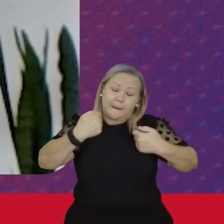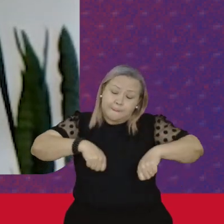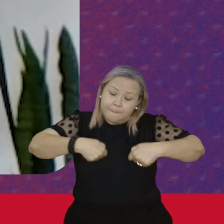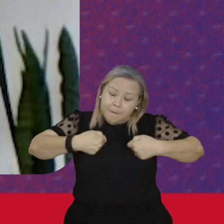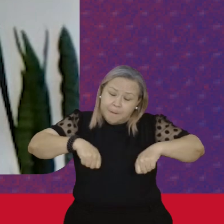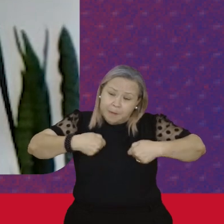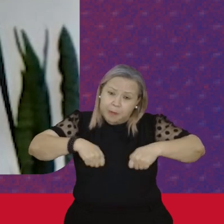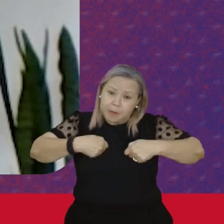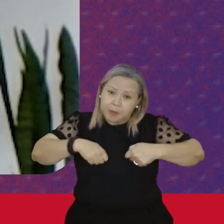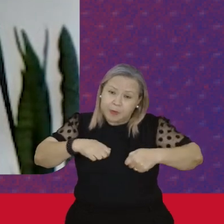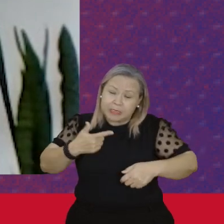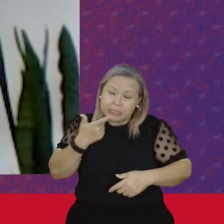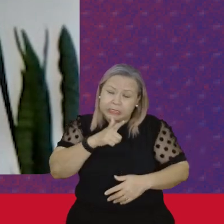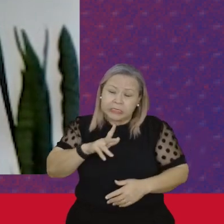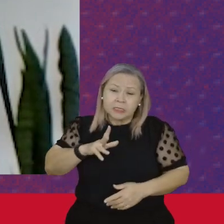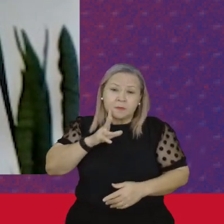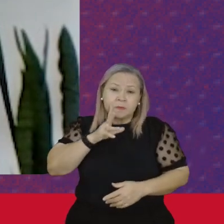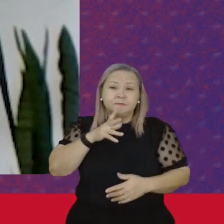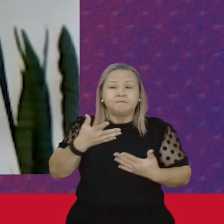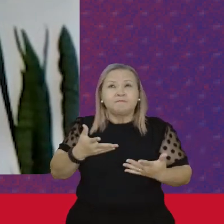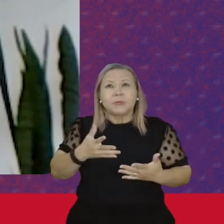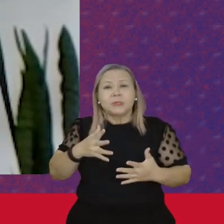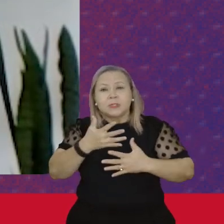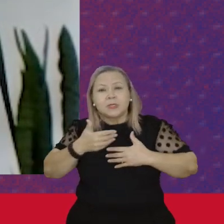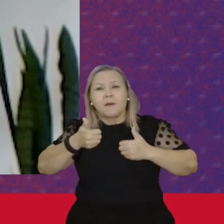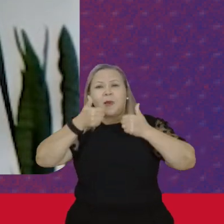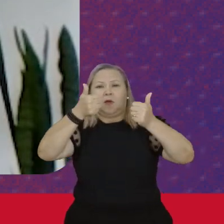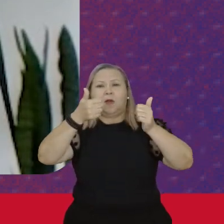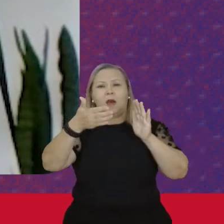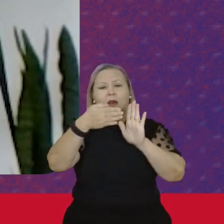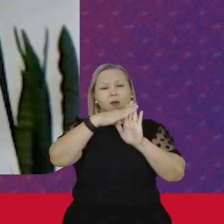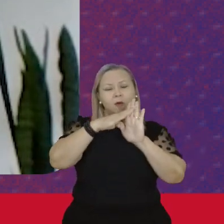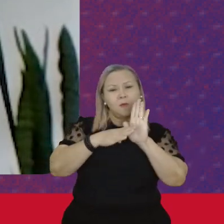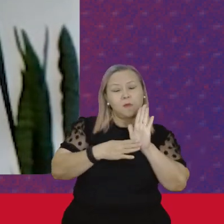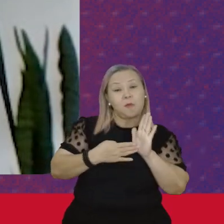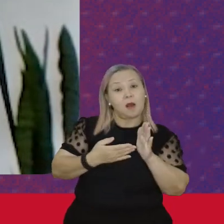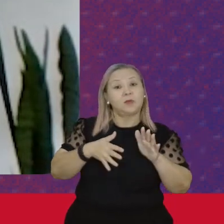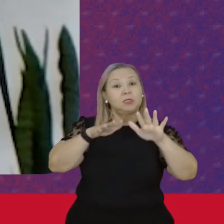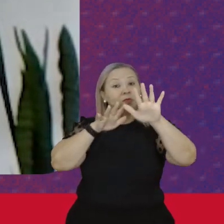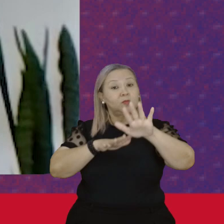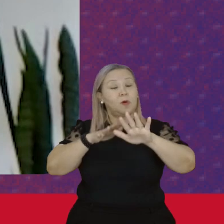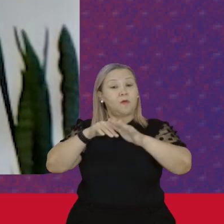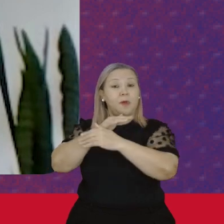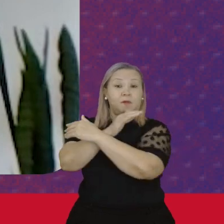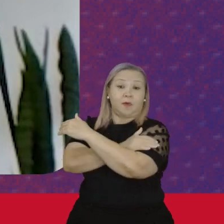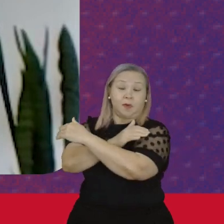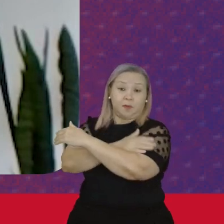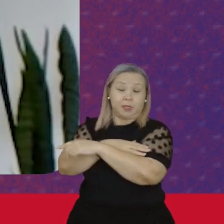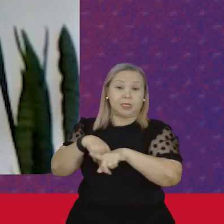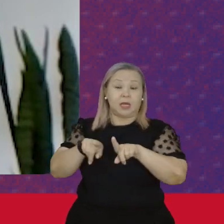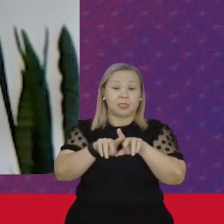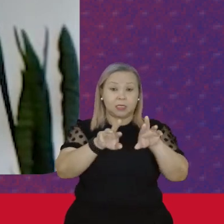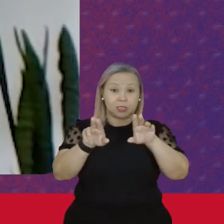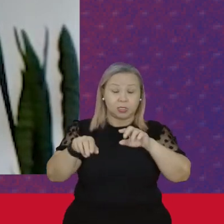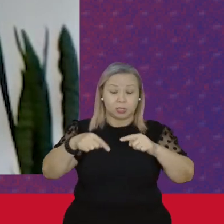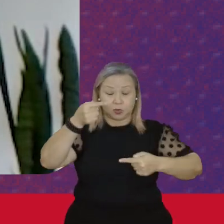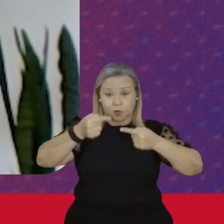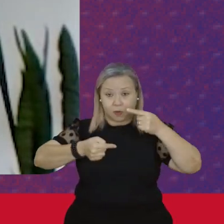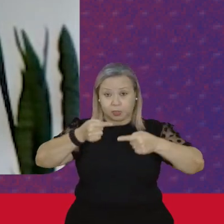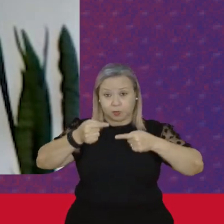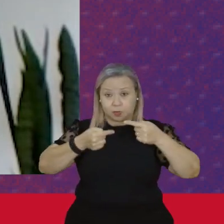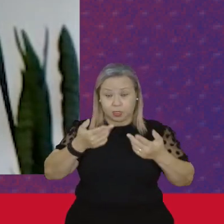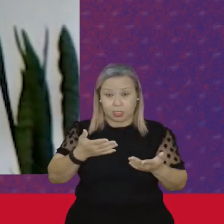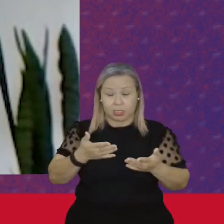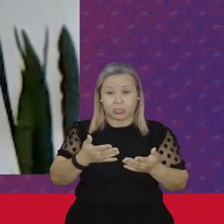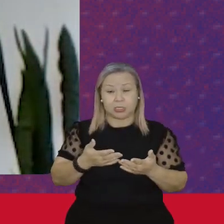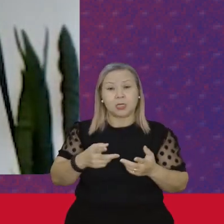precisa, né, ganhar fôlego aqui no Brasil, é uma pauta ainda do movimento feminista, assim como as políticas em torno